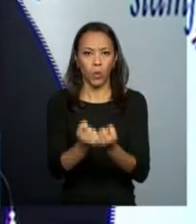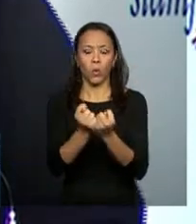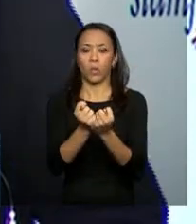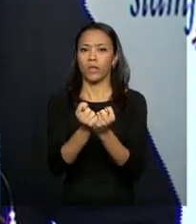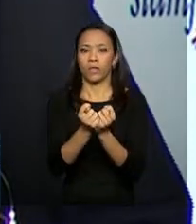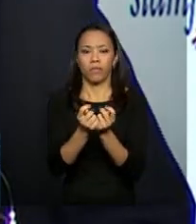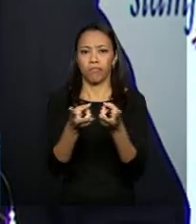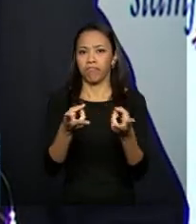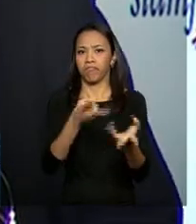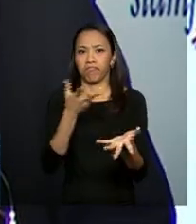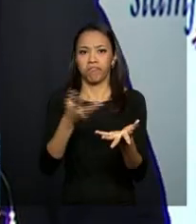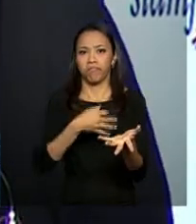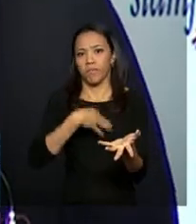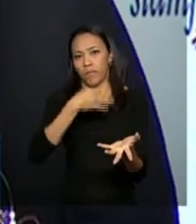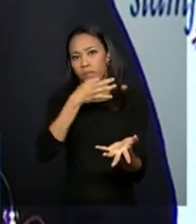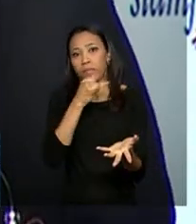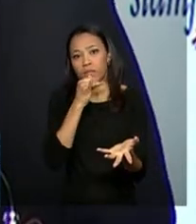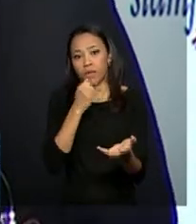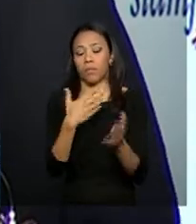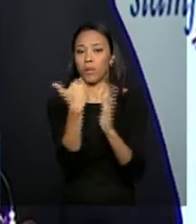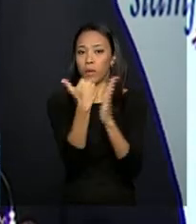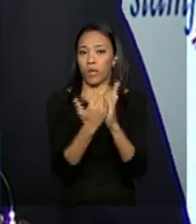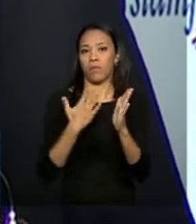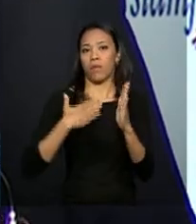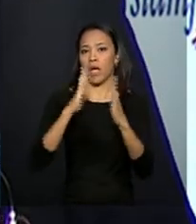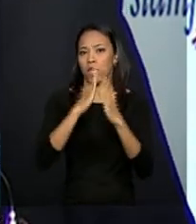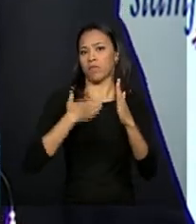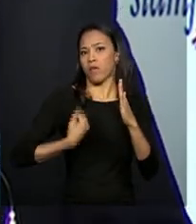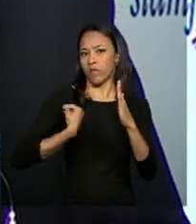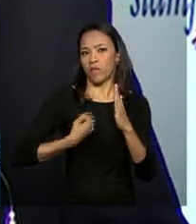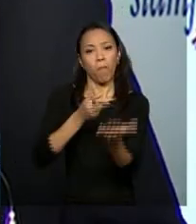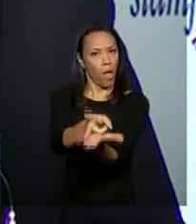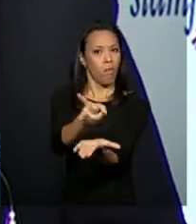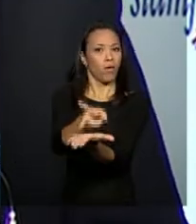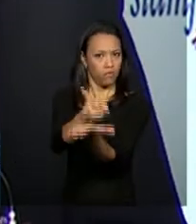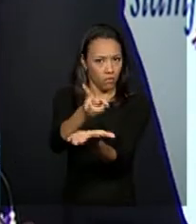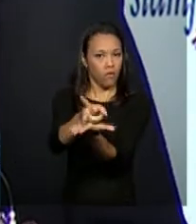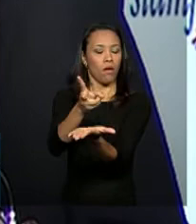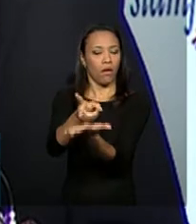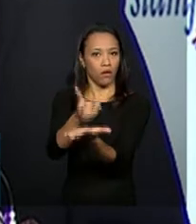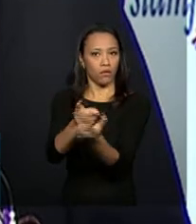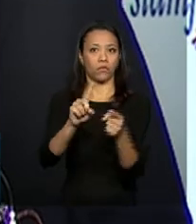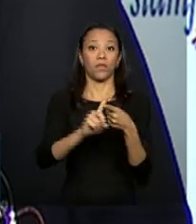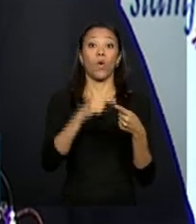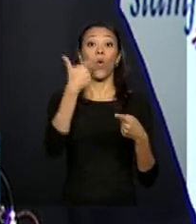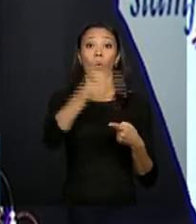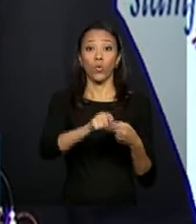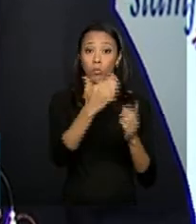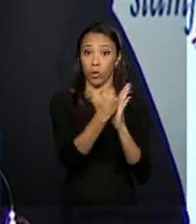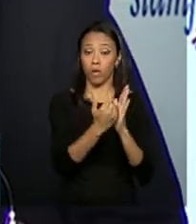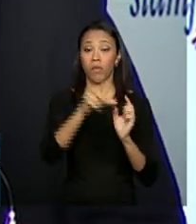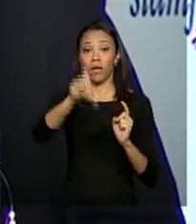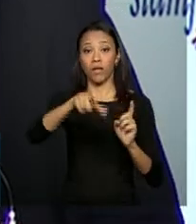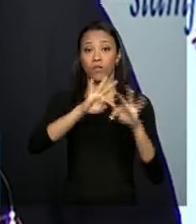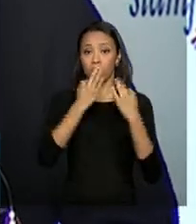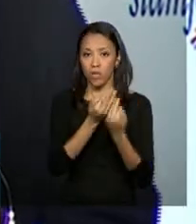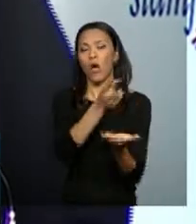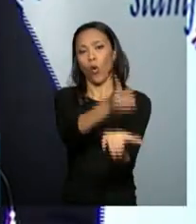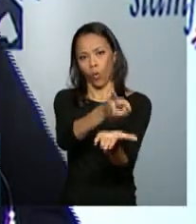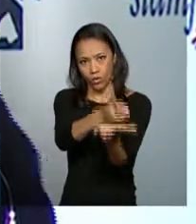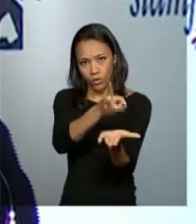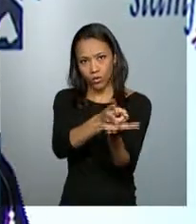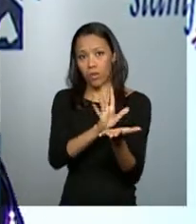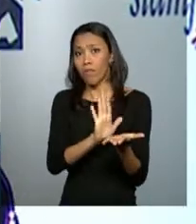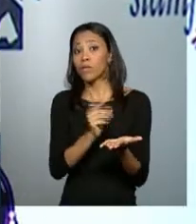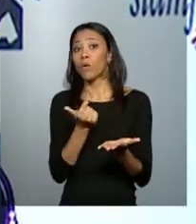Por exemplo, o Minha Casa Minha Vida permanece intacto. Bolsa Família permanece intacto. Mas